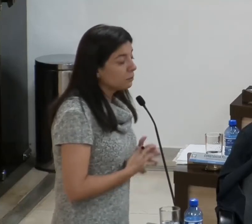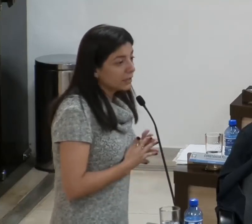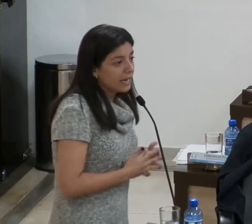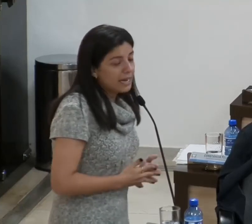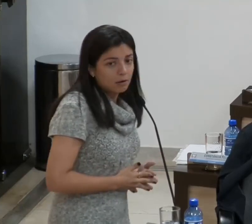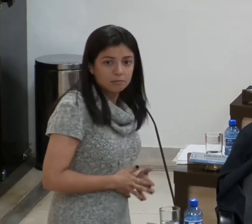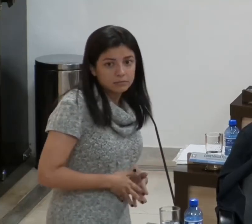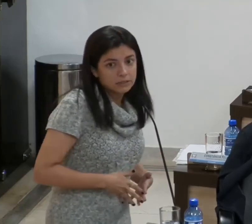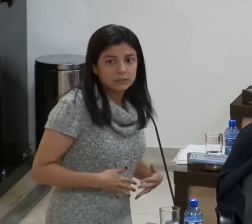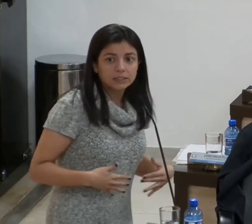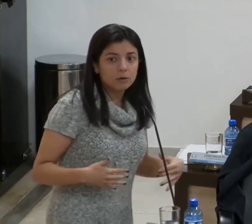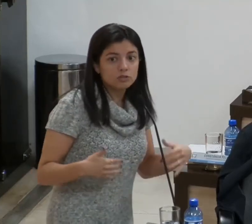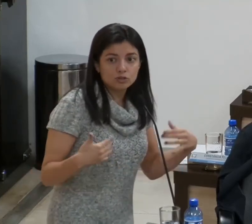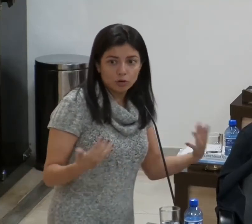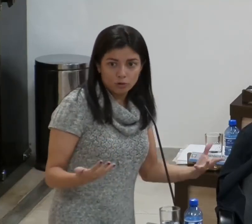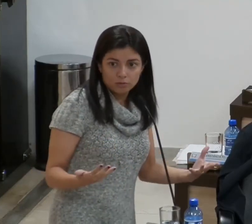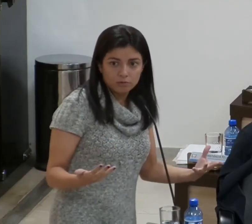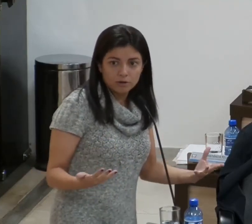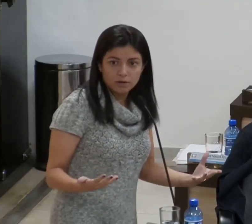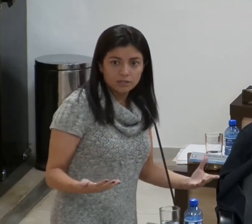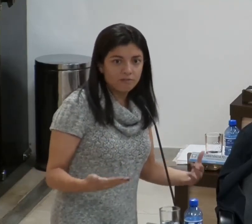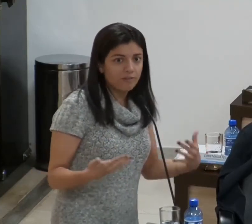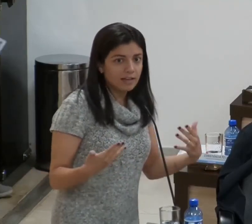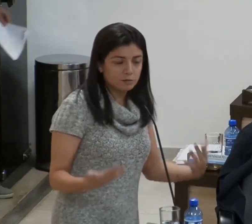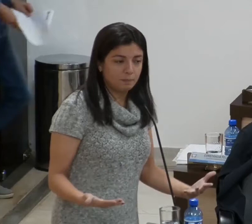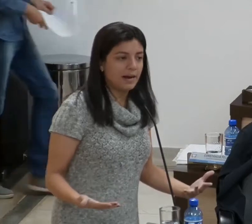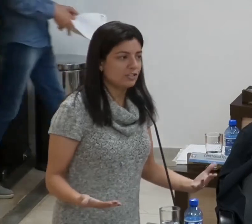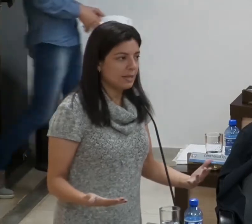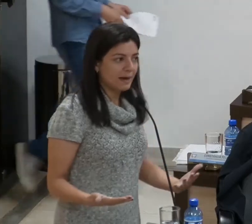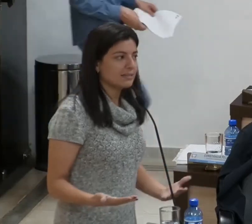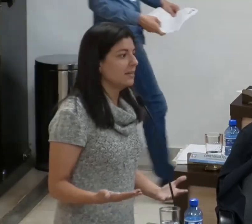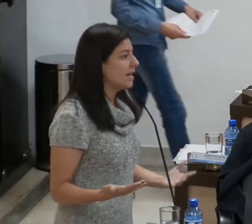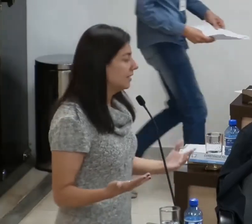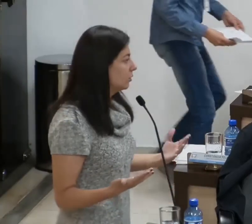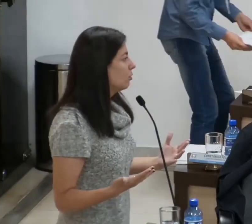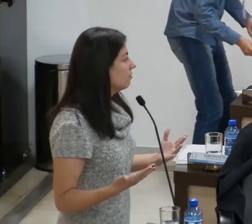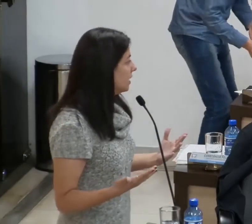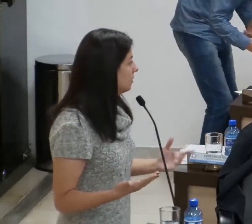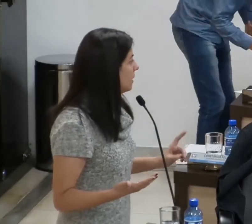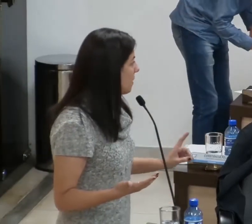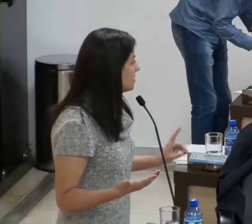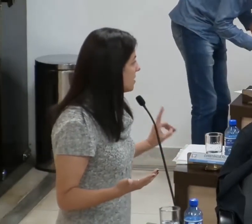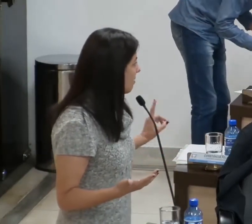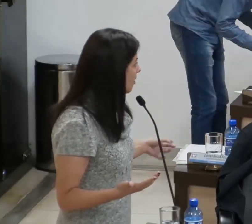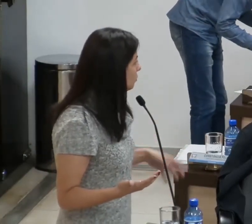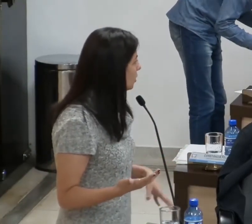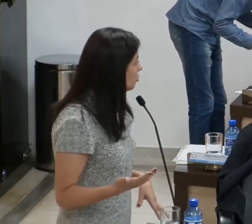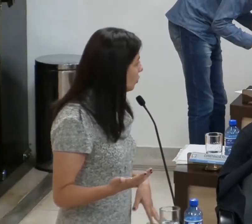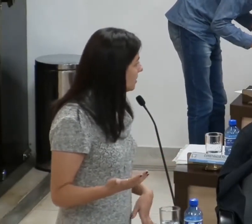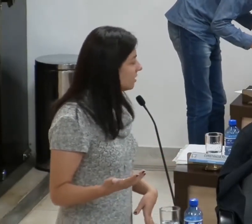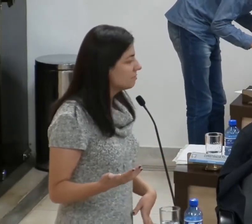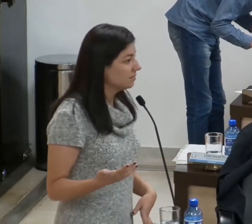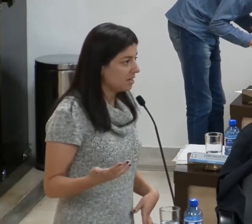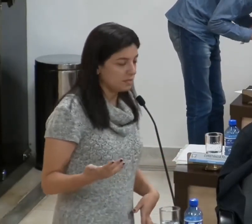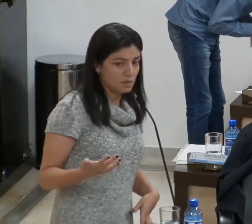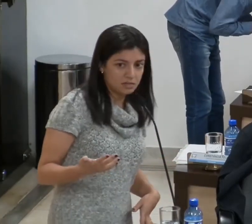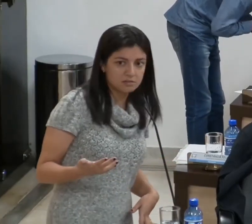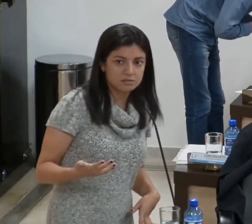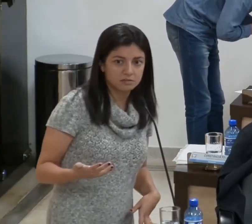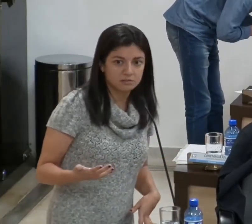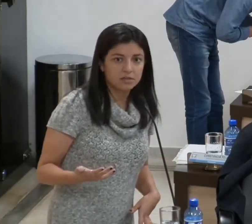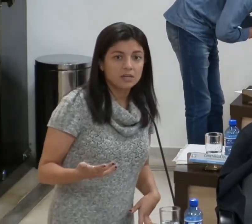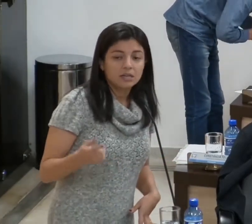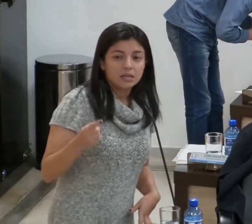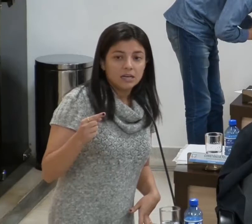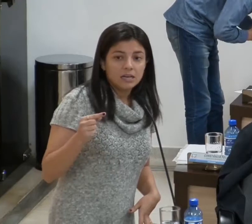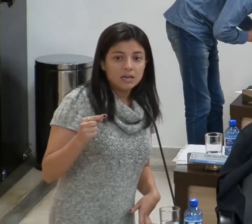contraponto, porque eu não faço parte da base aliada do governo, que PES tenha feito durante 2 anos e 3